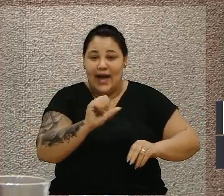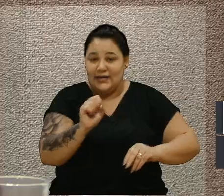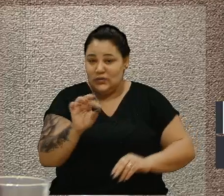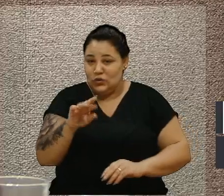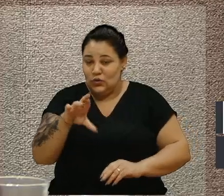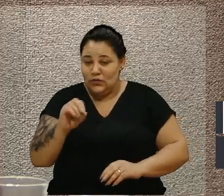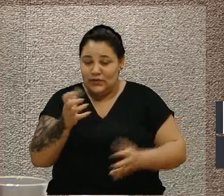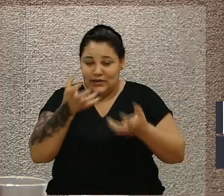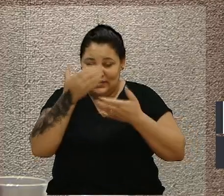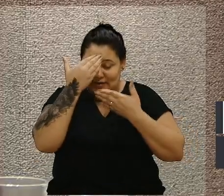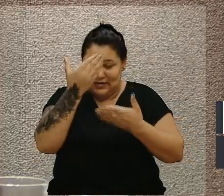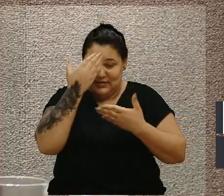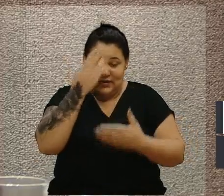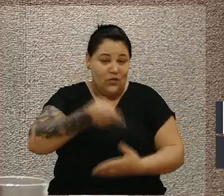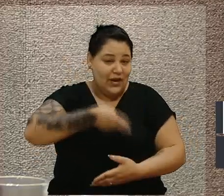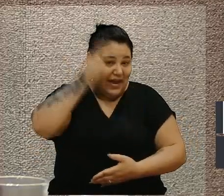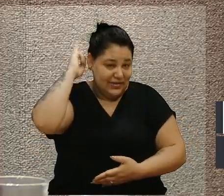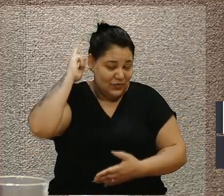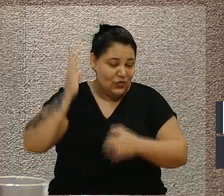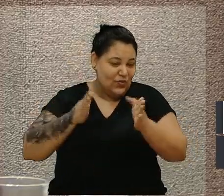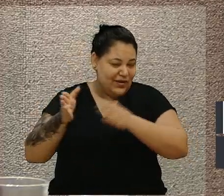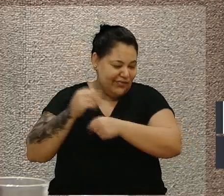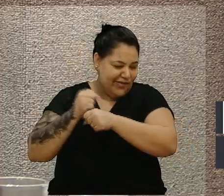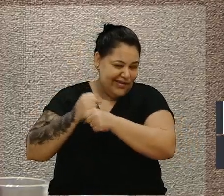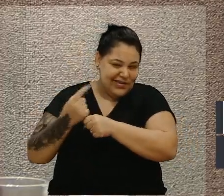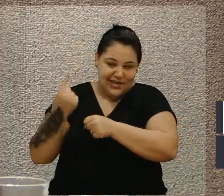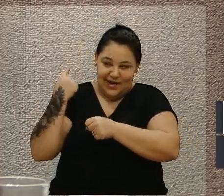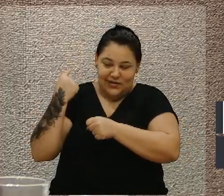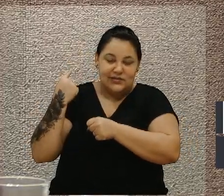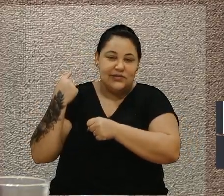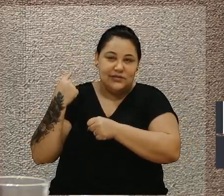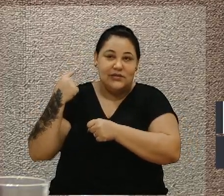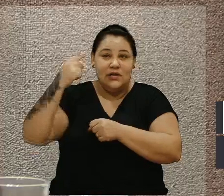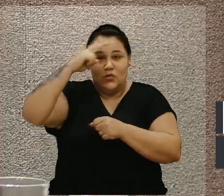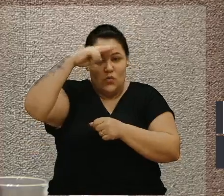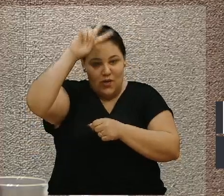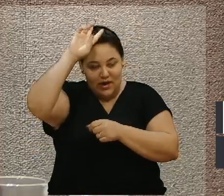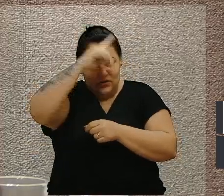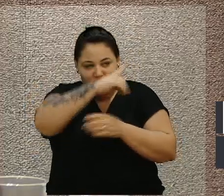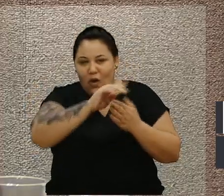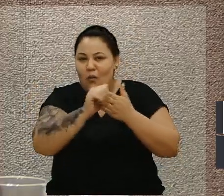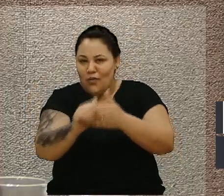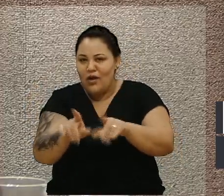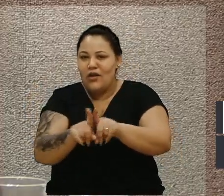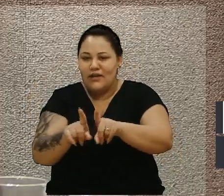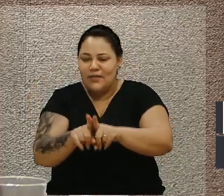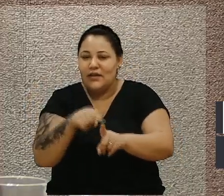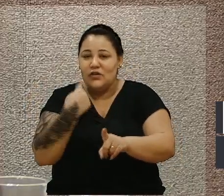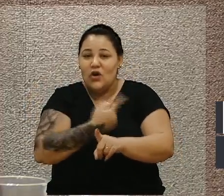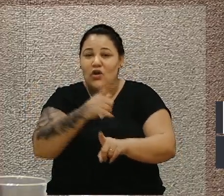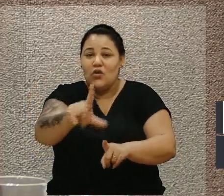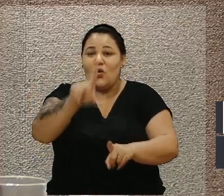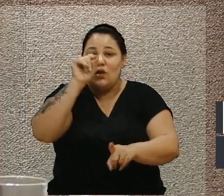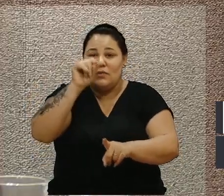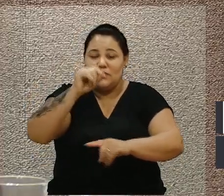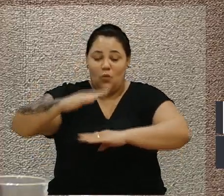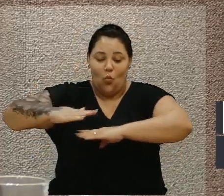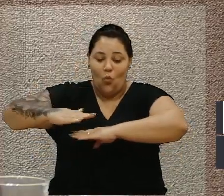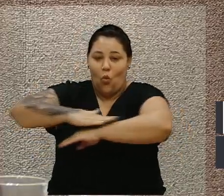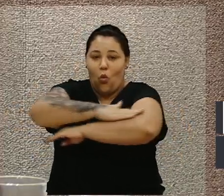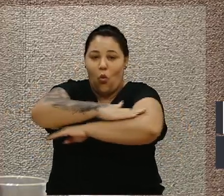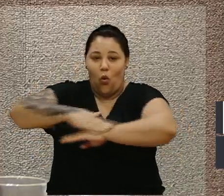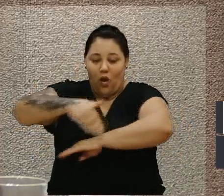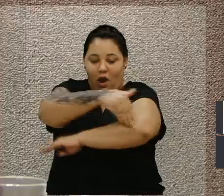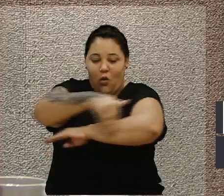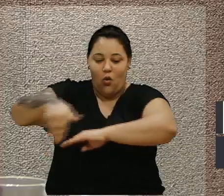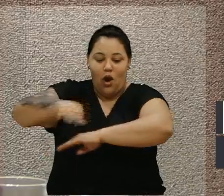época, que batemos o pé, o Edson acompanhou um pouco disso, quando se decidiu fazer aquele asfalto ali, e